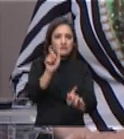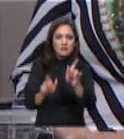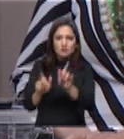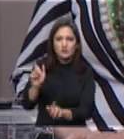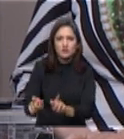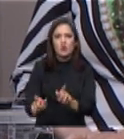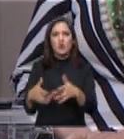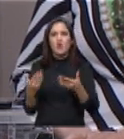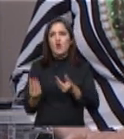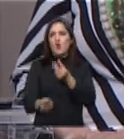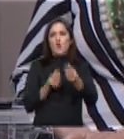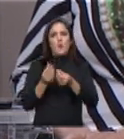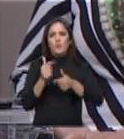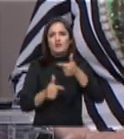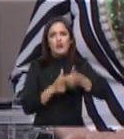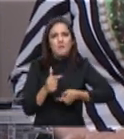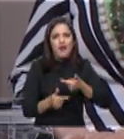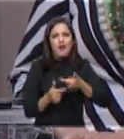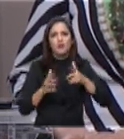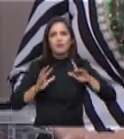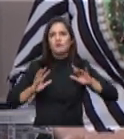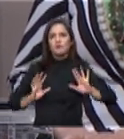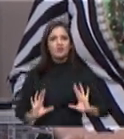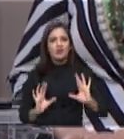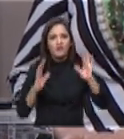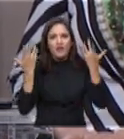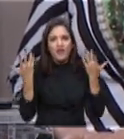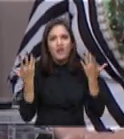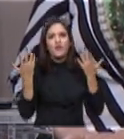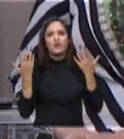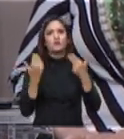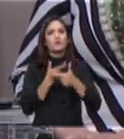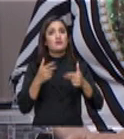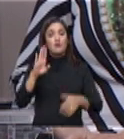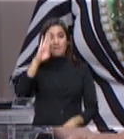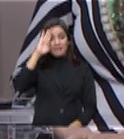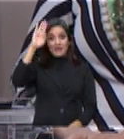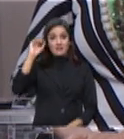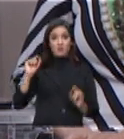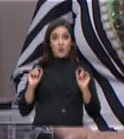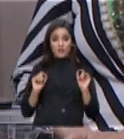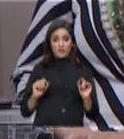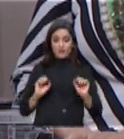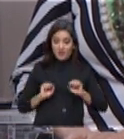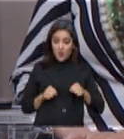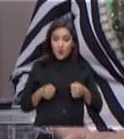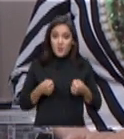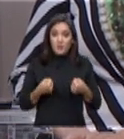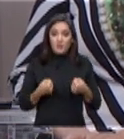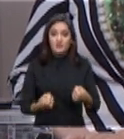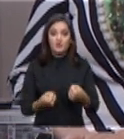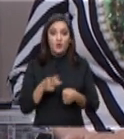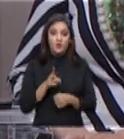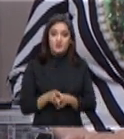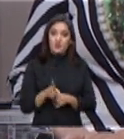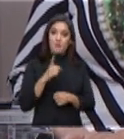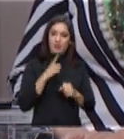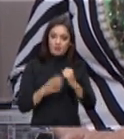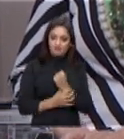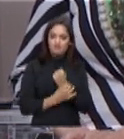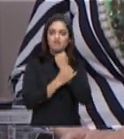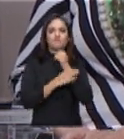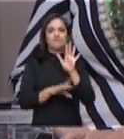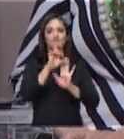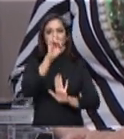seus rituais, seus eventos históricos e, acima de tudo, seu empenho contínuo em assegurar os